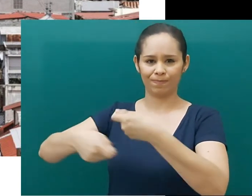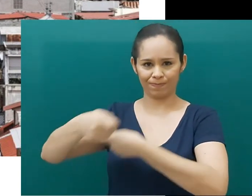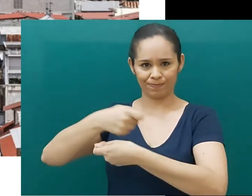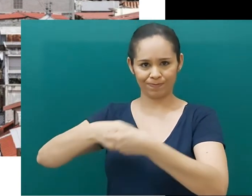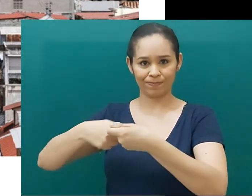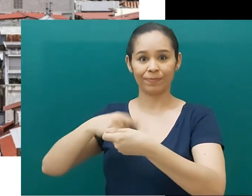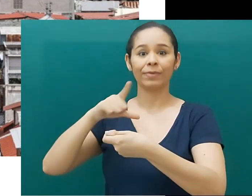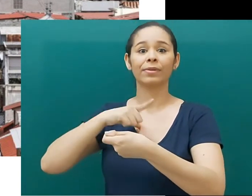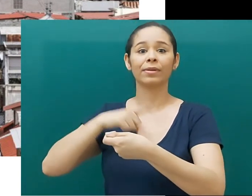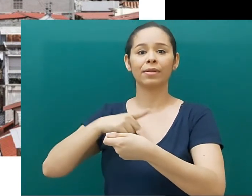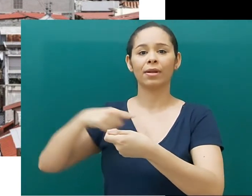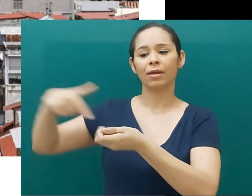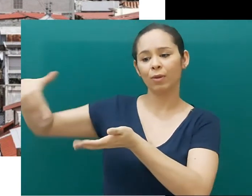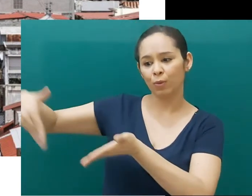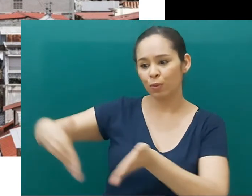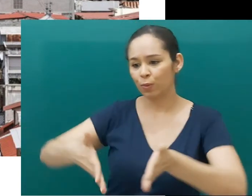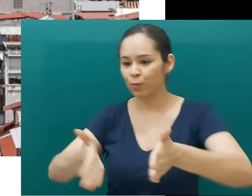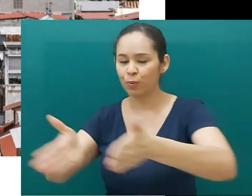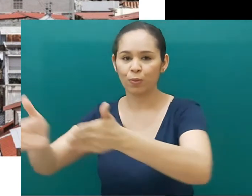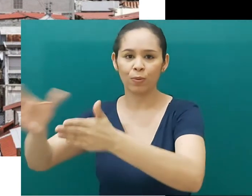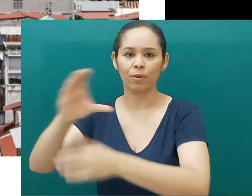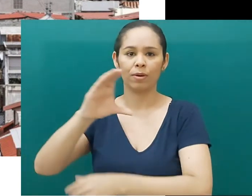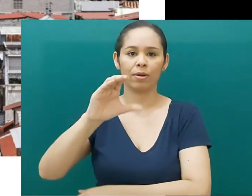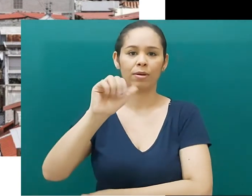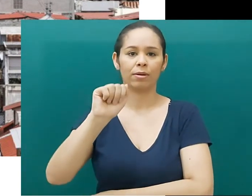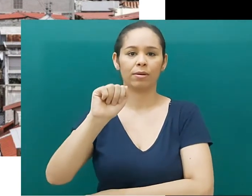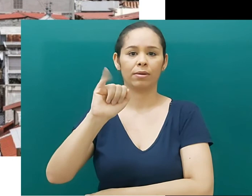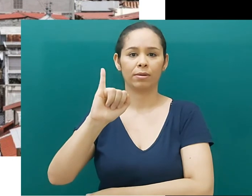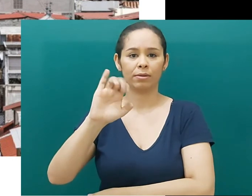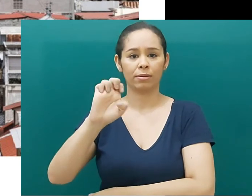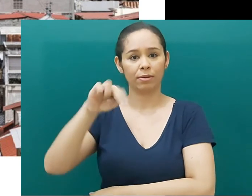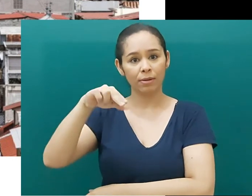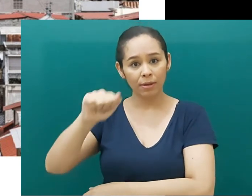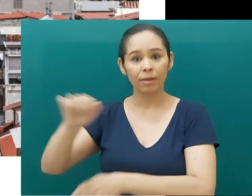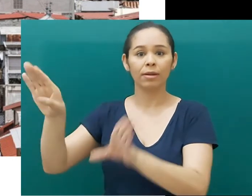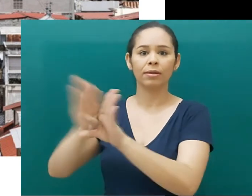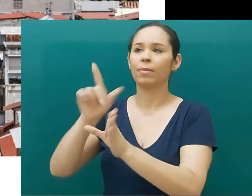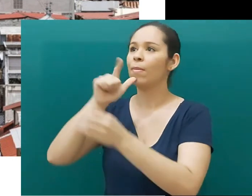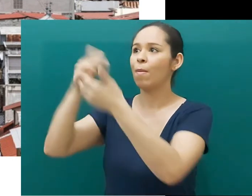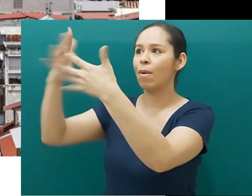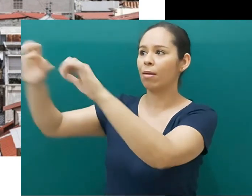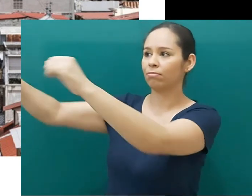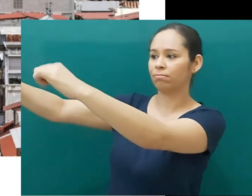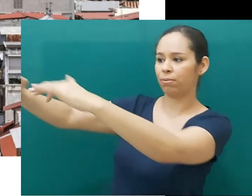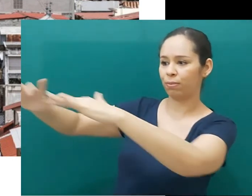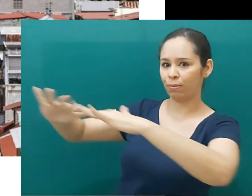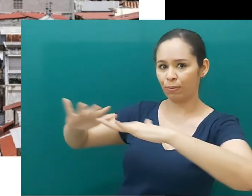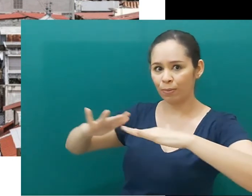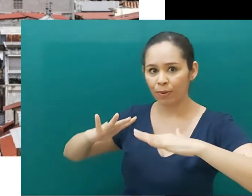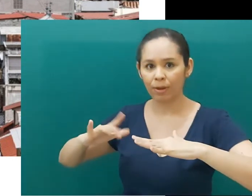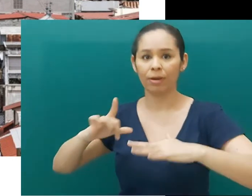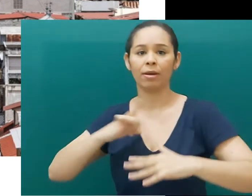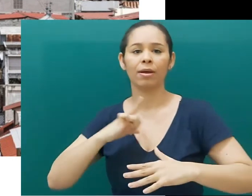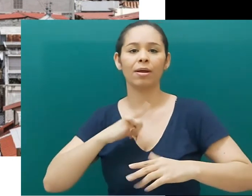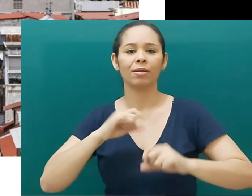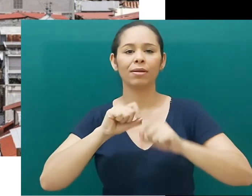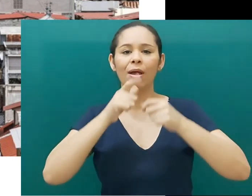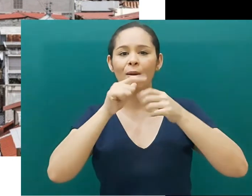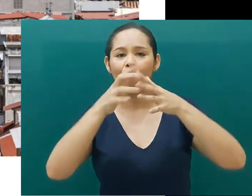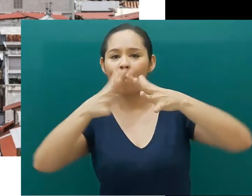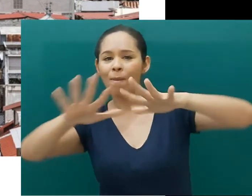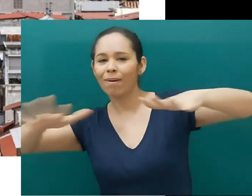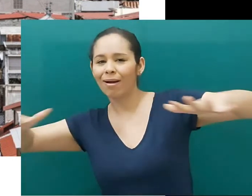banhada pelo rio Cayena, né, ali pelo Oceano Atlântico, né. Tem uma orla, né,